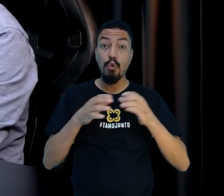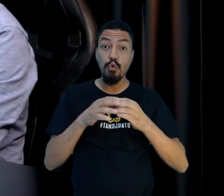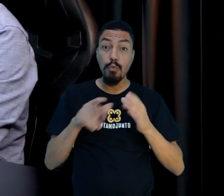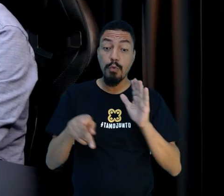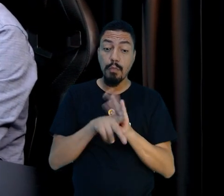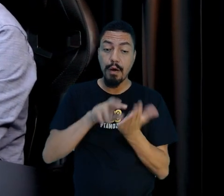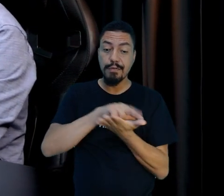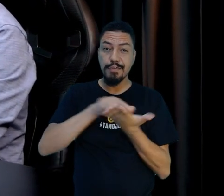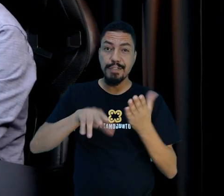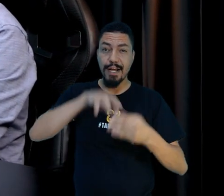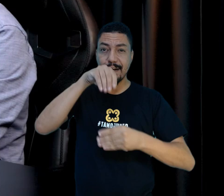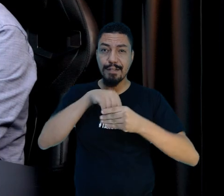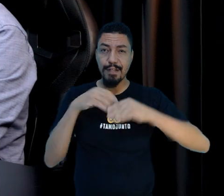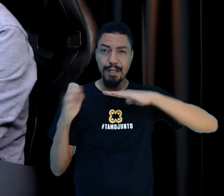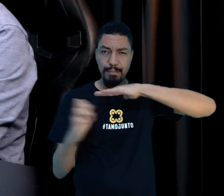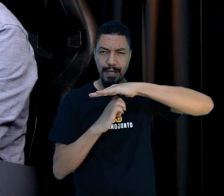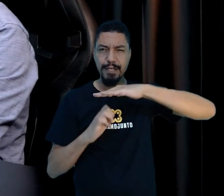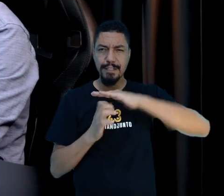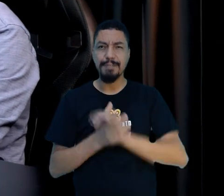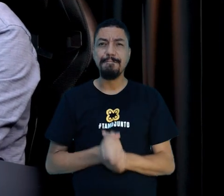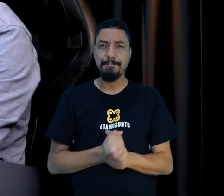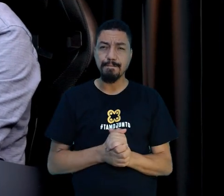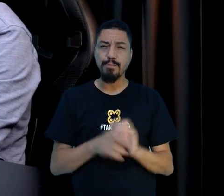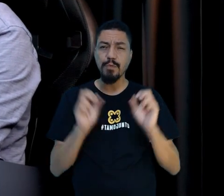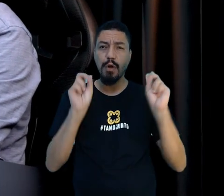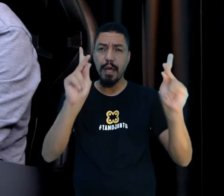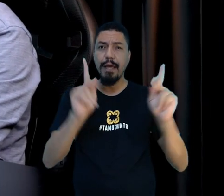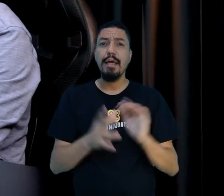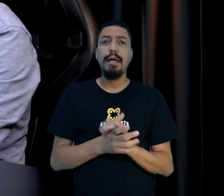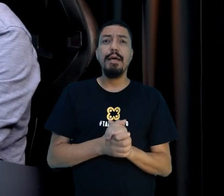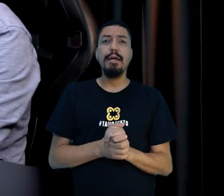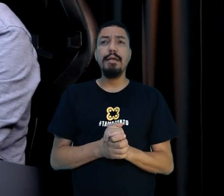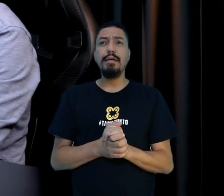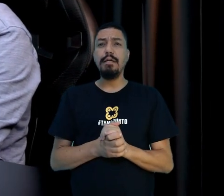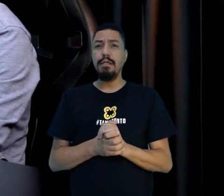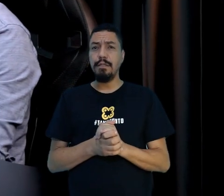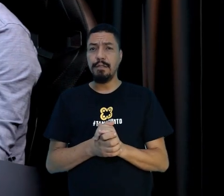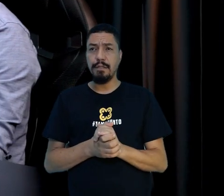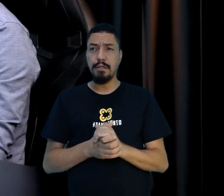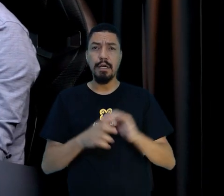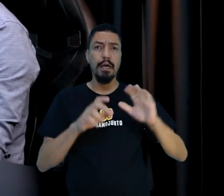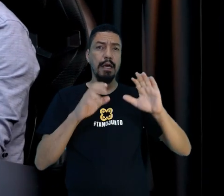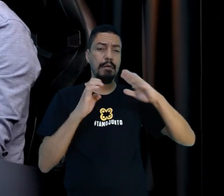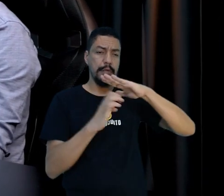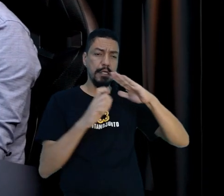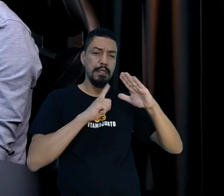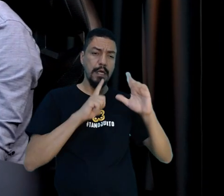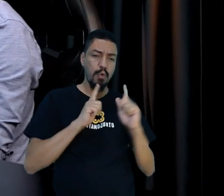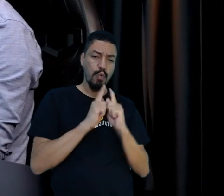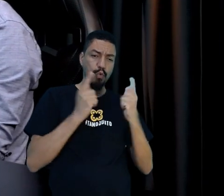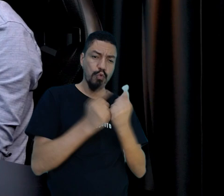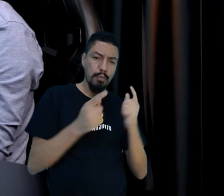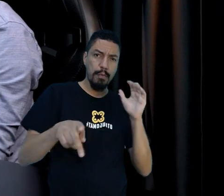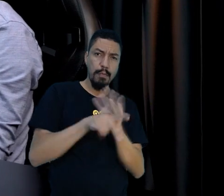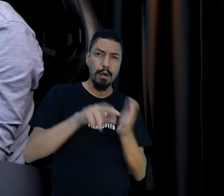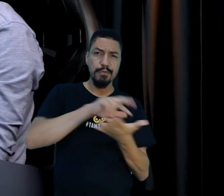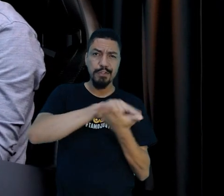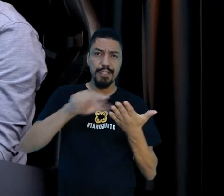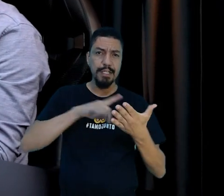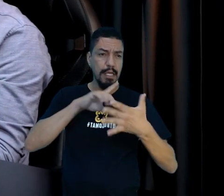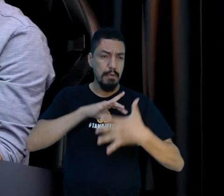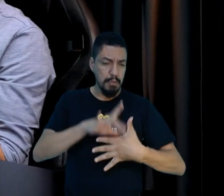grupos de diversidade dentro das empresas. Né? Então, empresa X tem um grupo de diversidade que